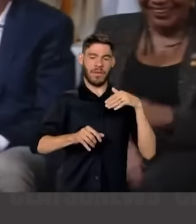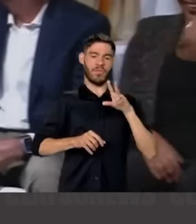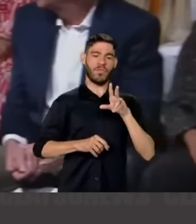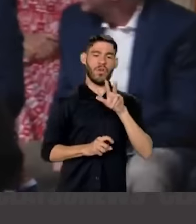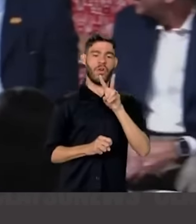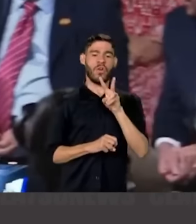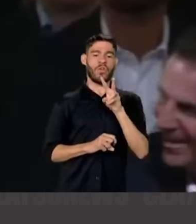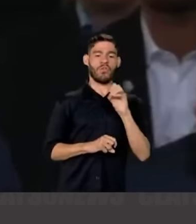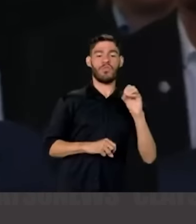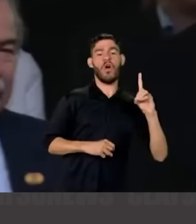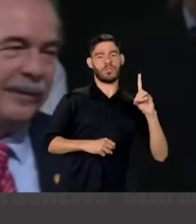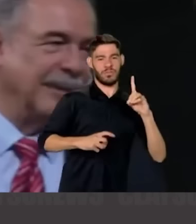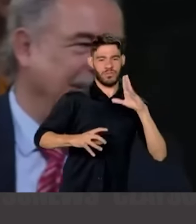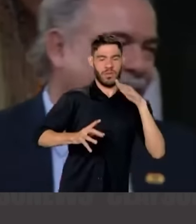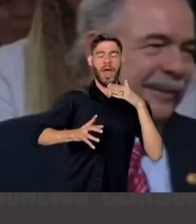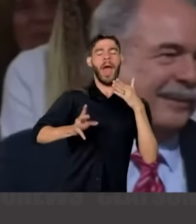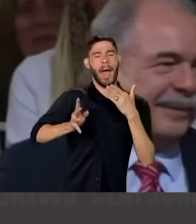Por quê? Porque